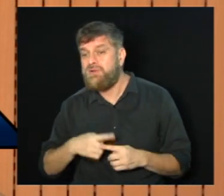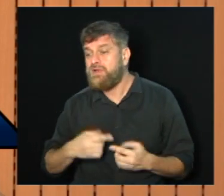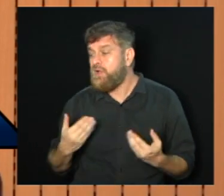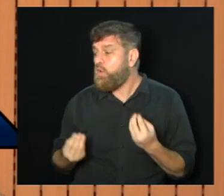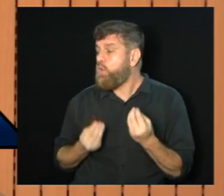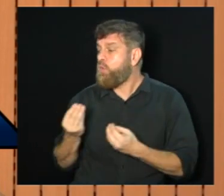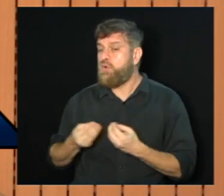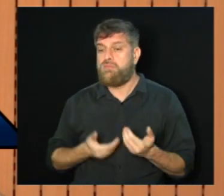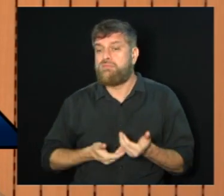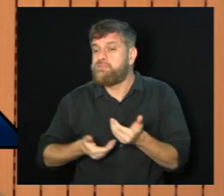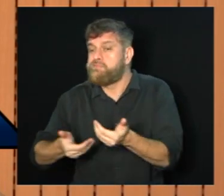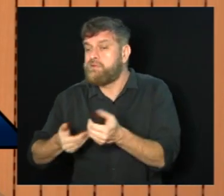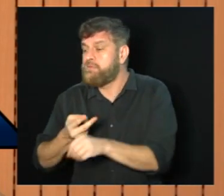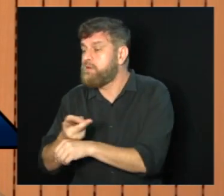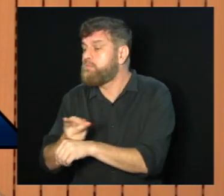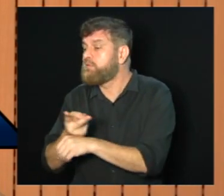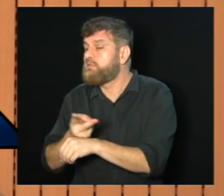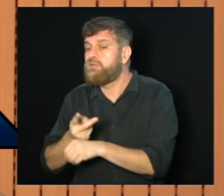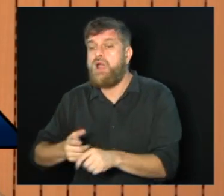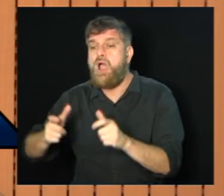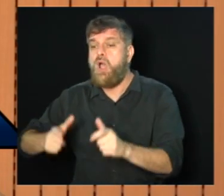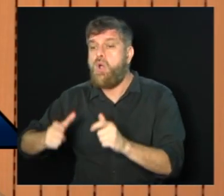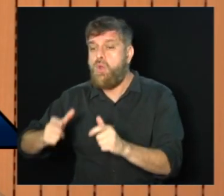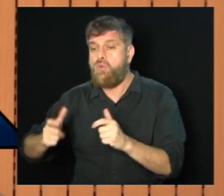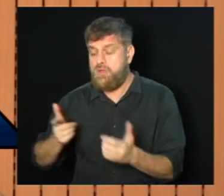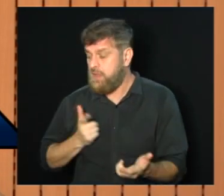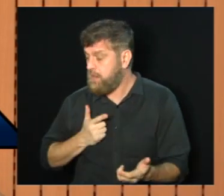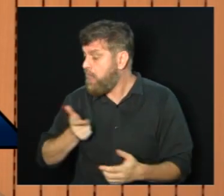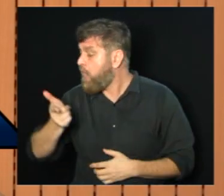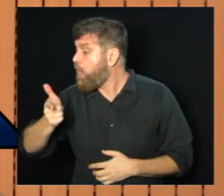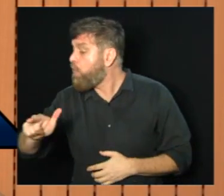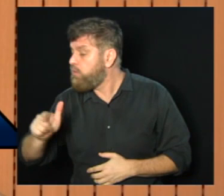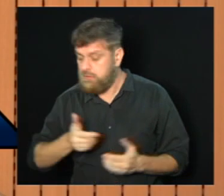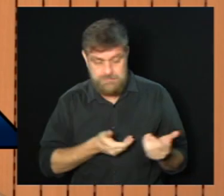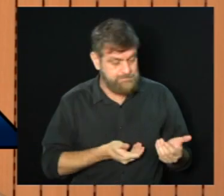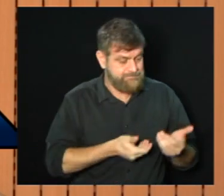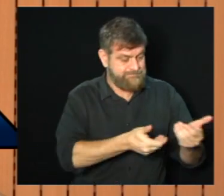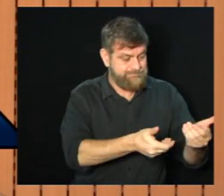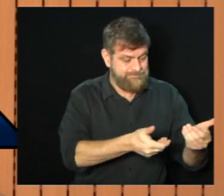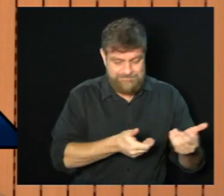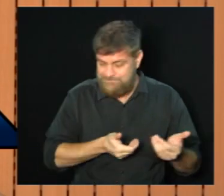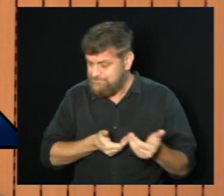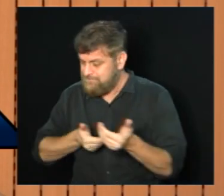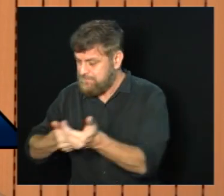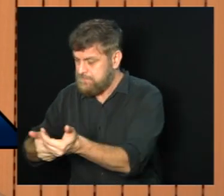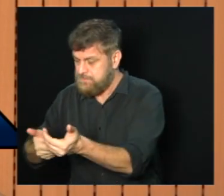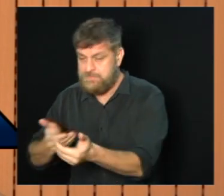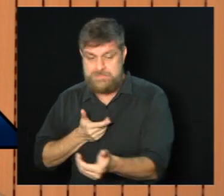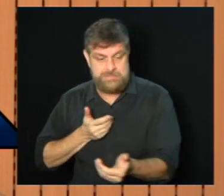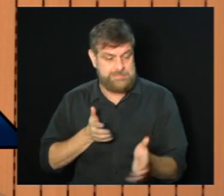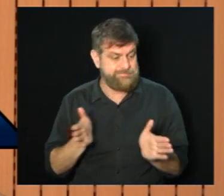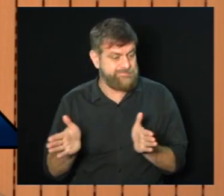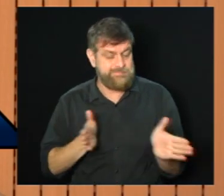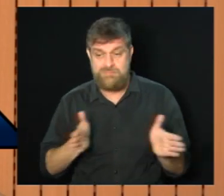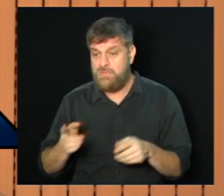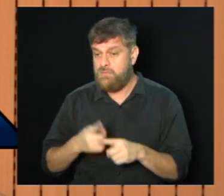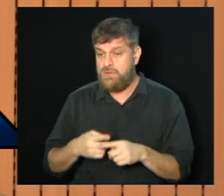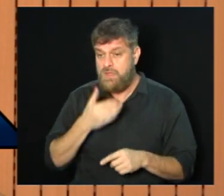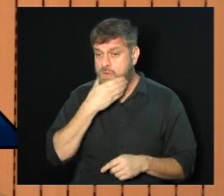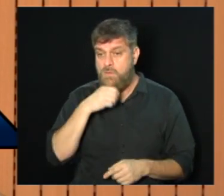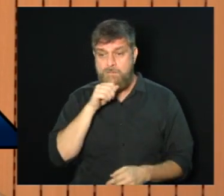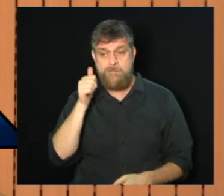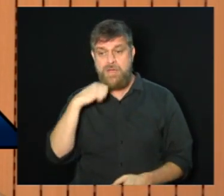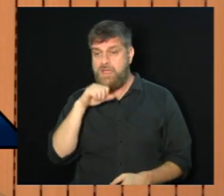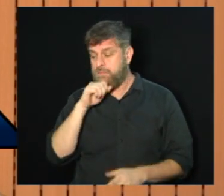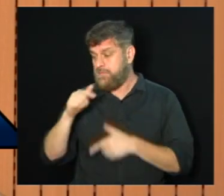contraturno você vai ter que arrumar uma outra atividade para a criança, uma vez que hoje tanto o pai quanto a mãe,